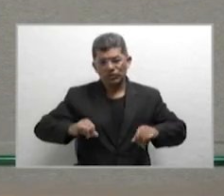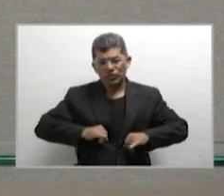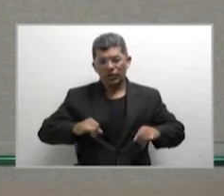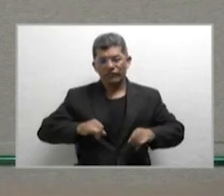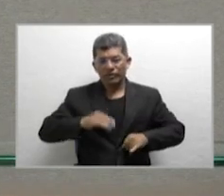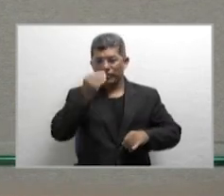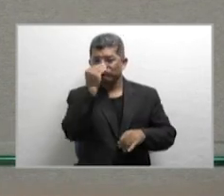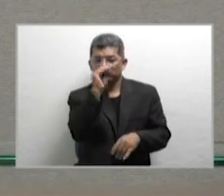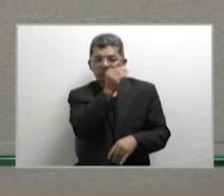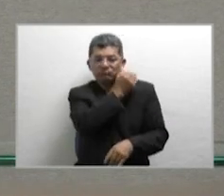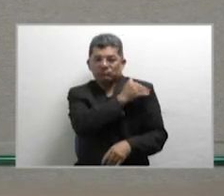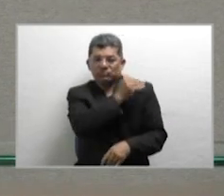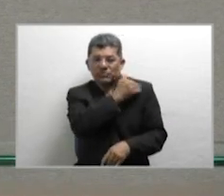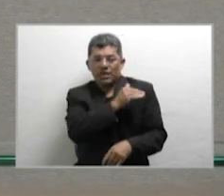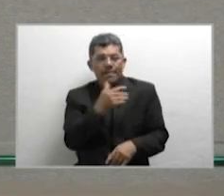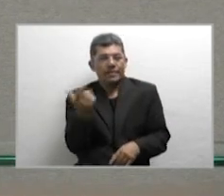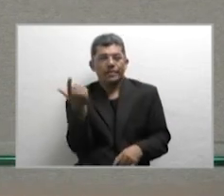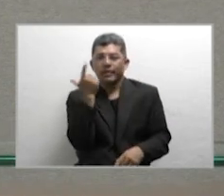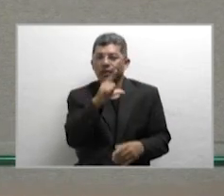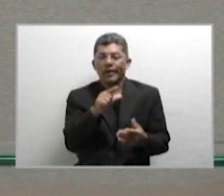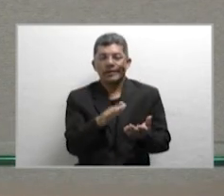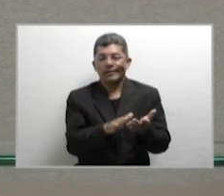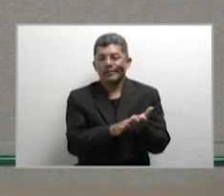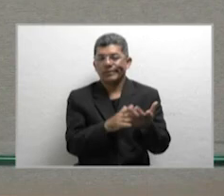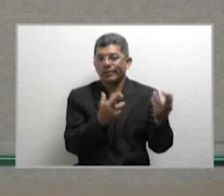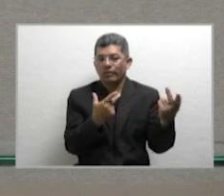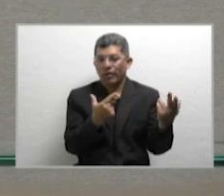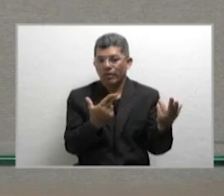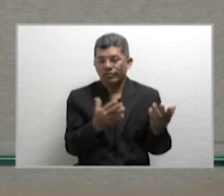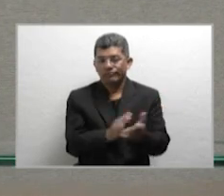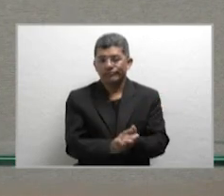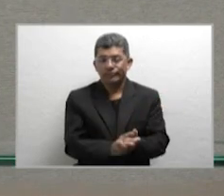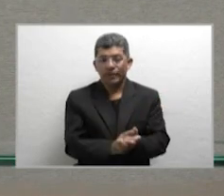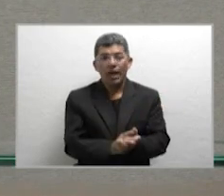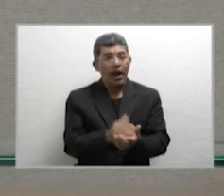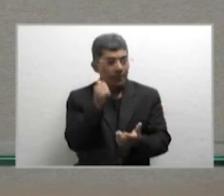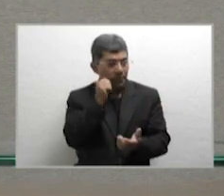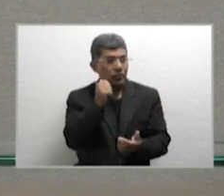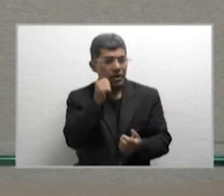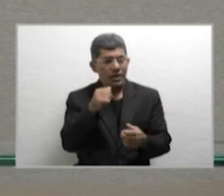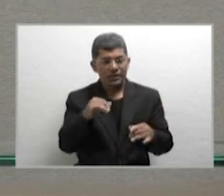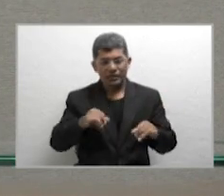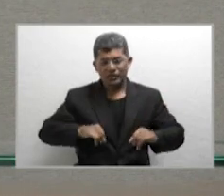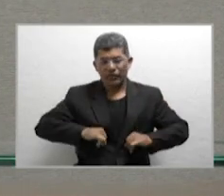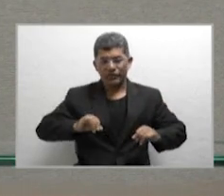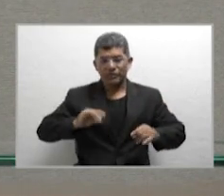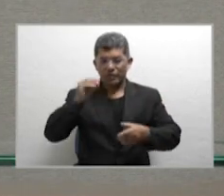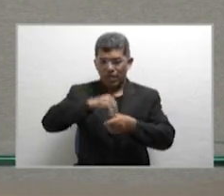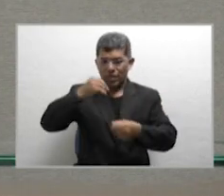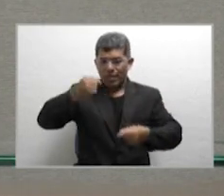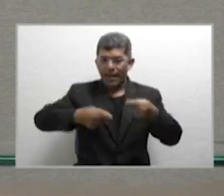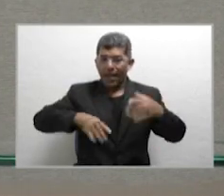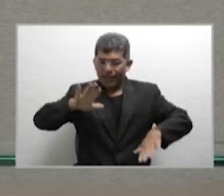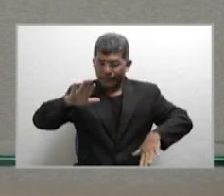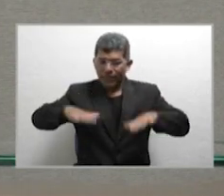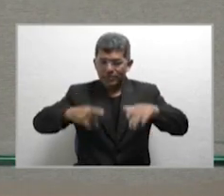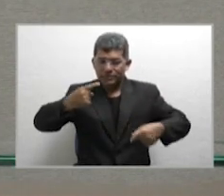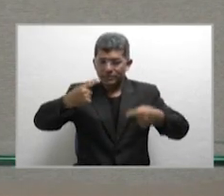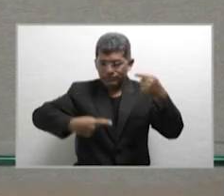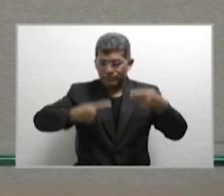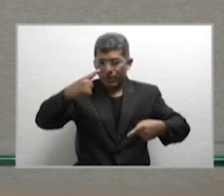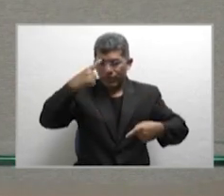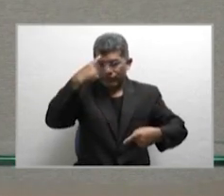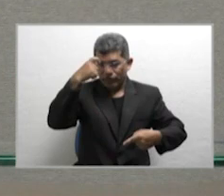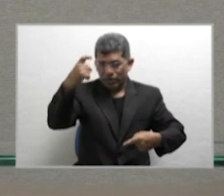preconceito, que não ganha o mesmo que um homem ganha ocupando o mesmo cargo, a mulher que está na política, que também às vezes sofre